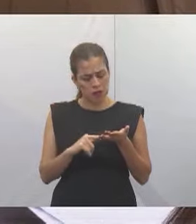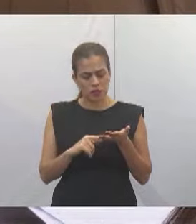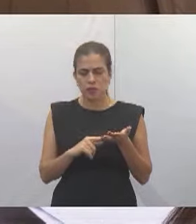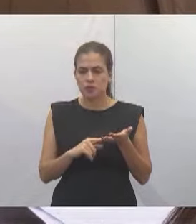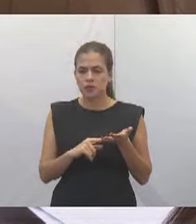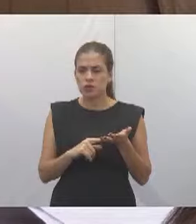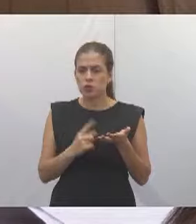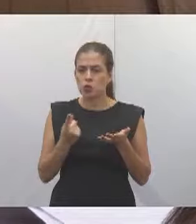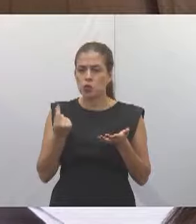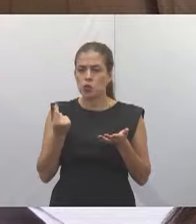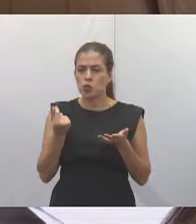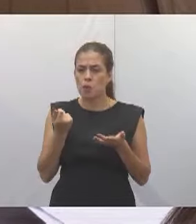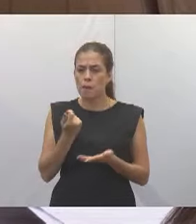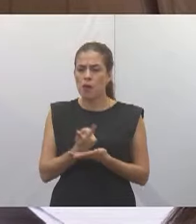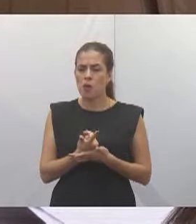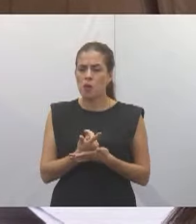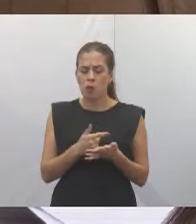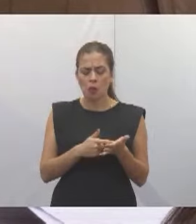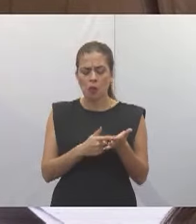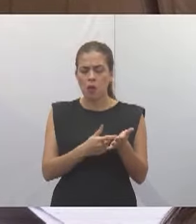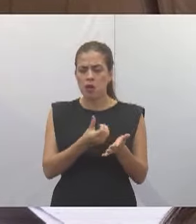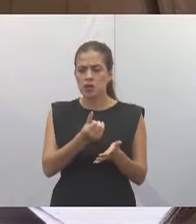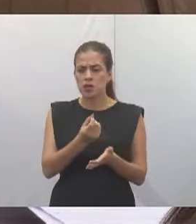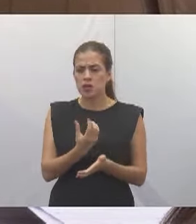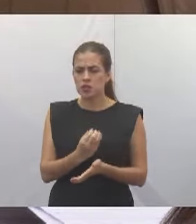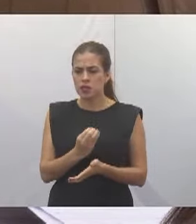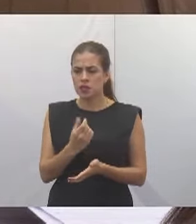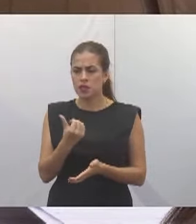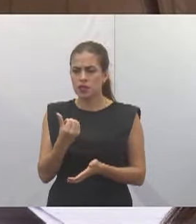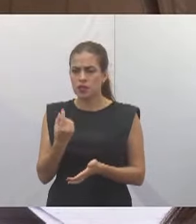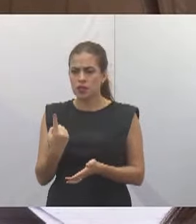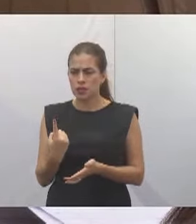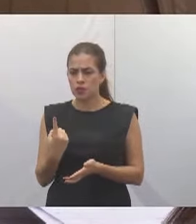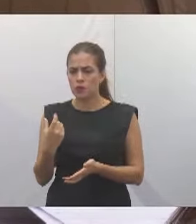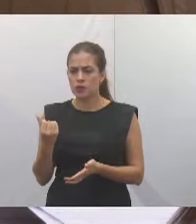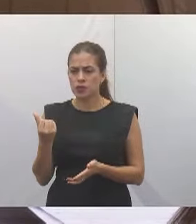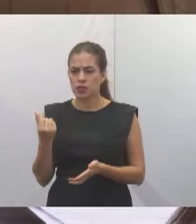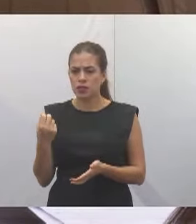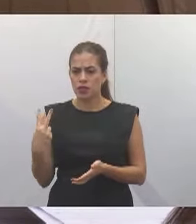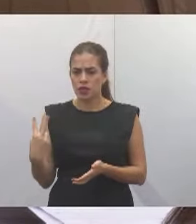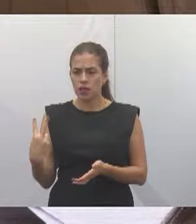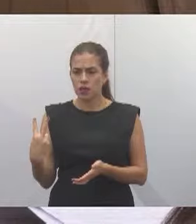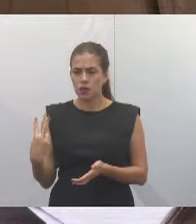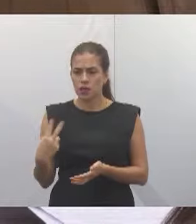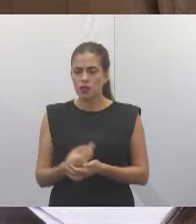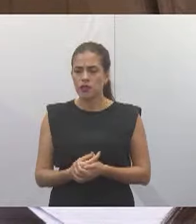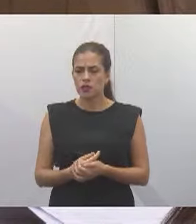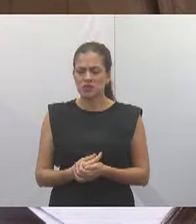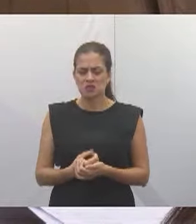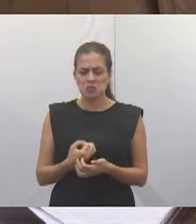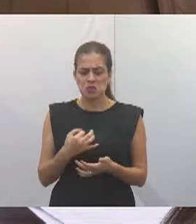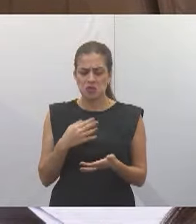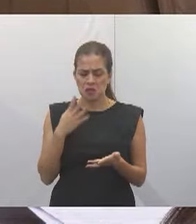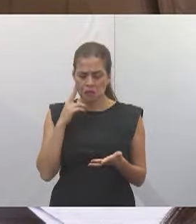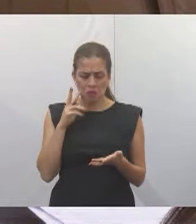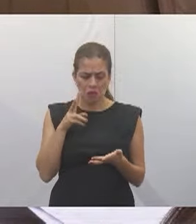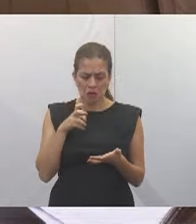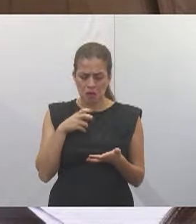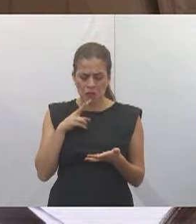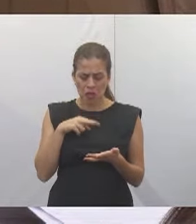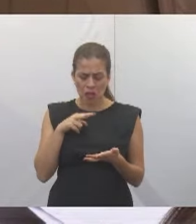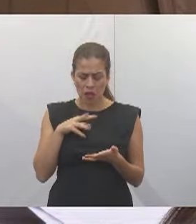de custo. A 60, a 61 e a 62, eu não, se eu comi bola aqui na hora